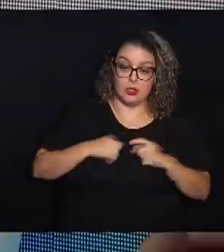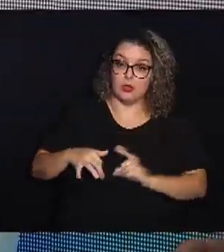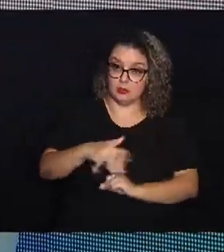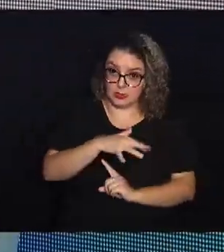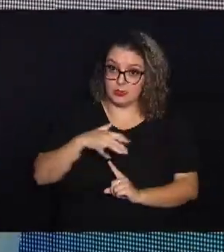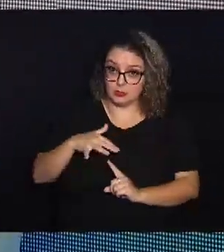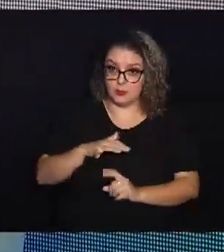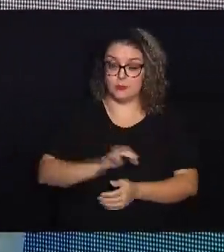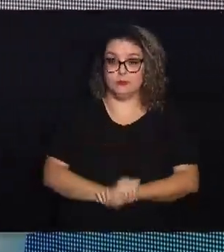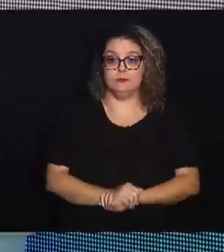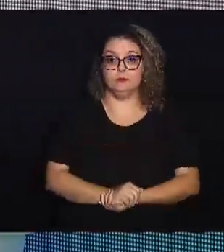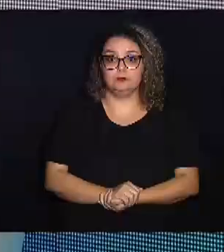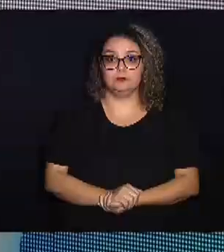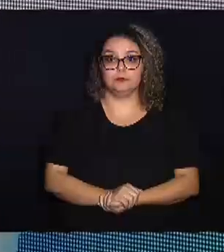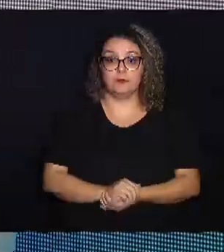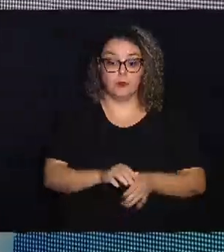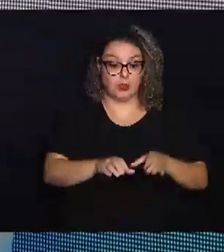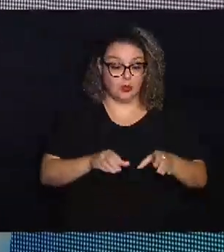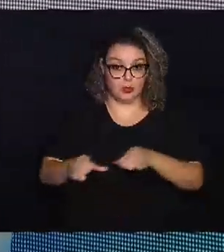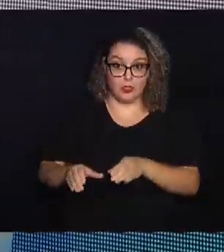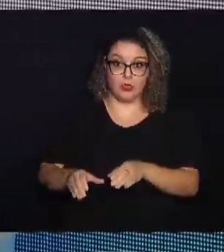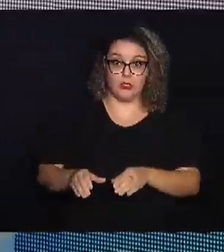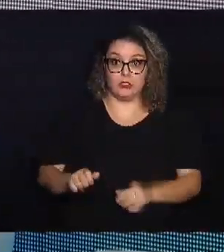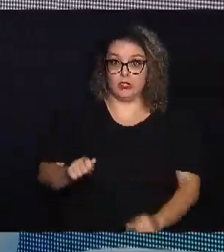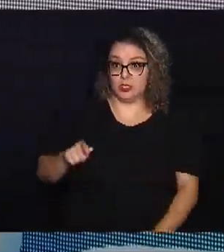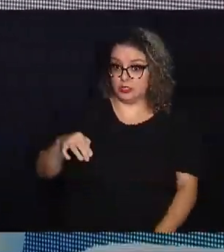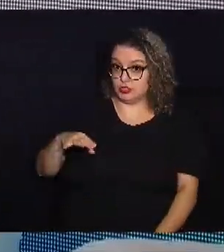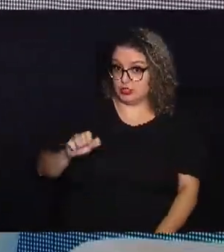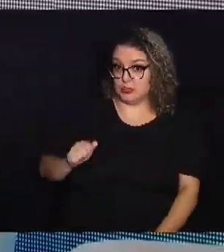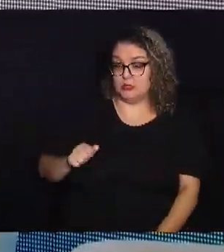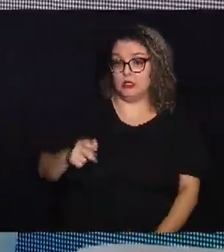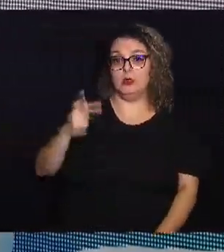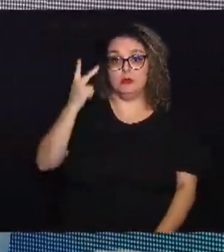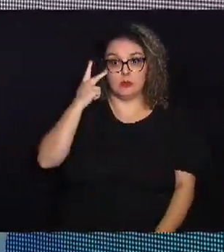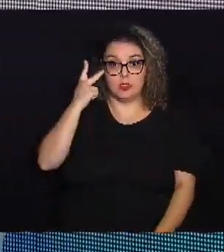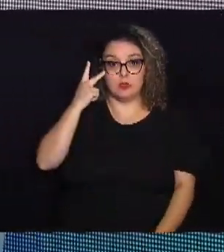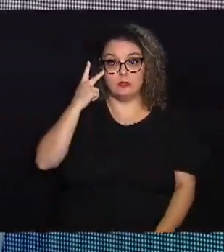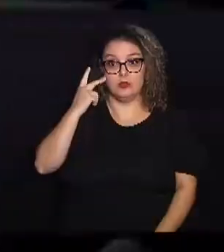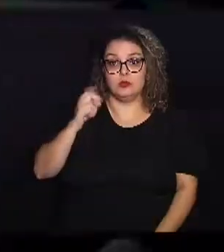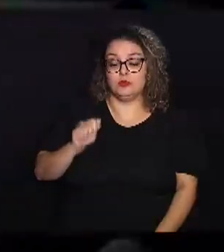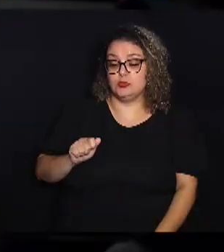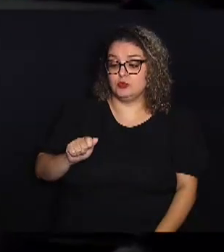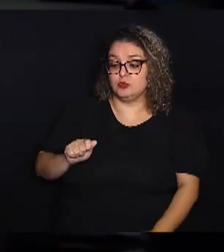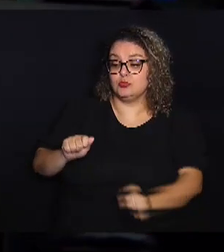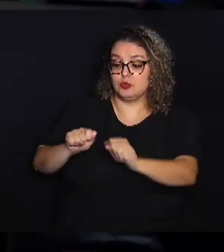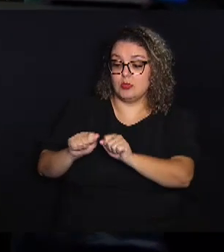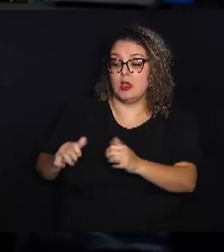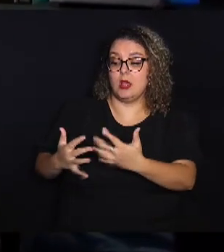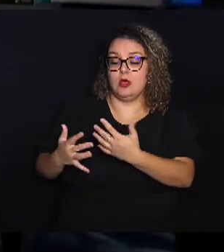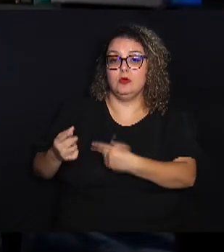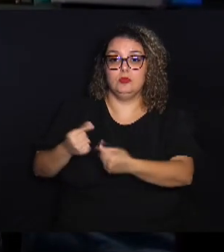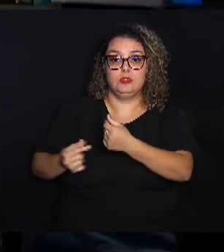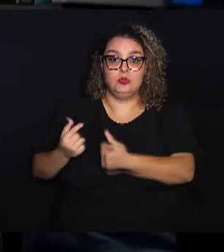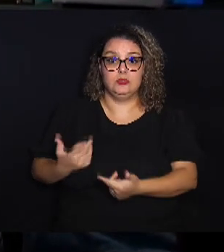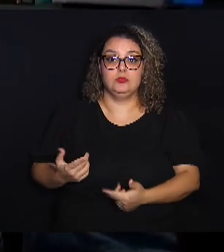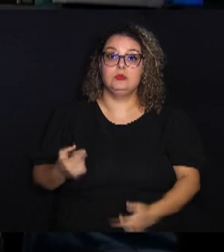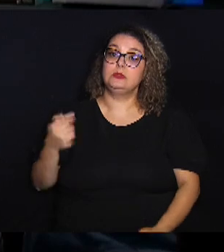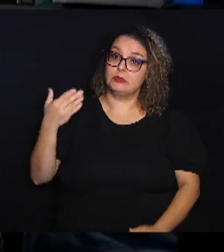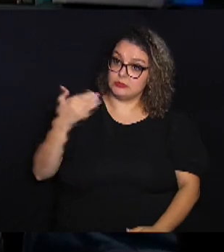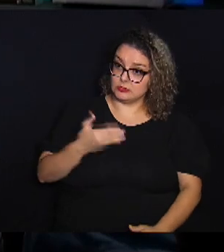ambiental. O coordenador da Agência Paulista de Tecnologia dos Agronegócios esteve no Itaú Campinas e disse